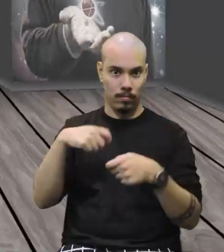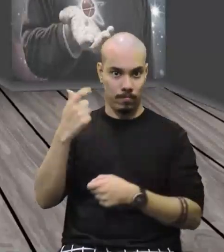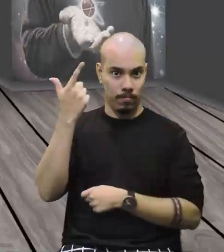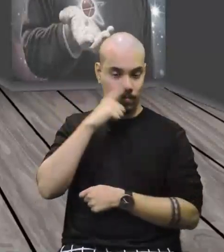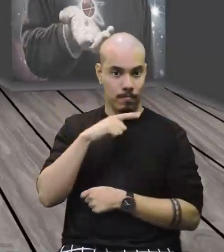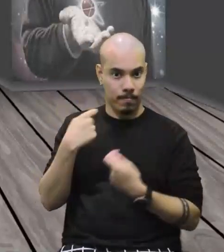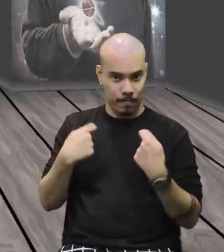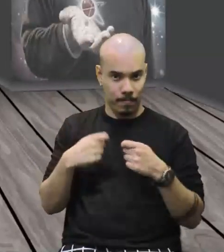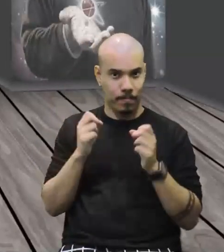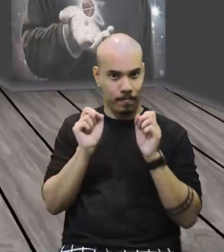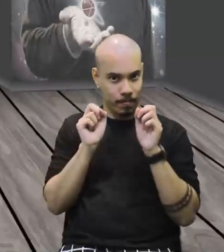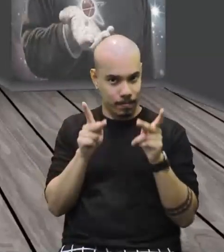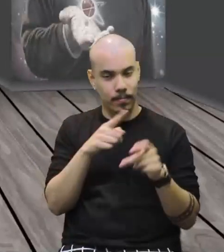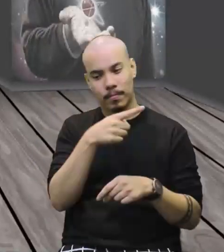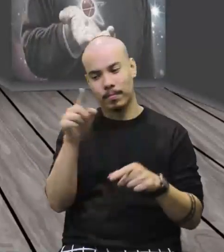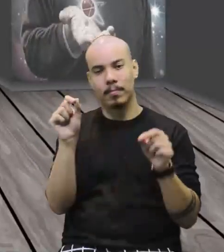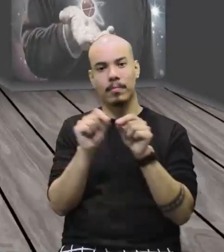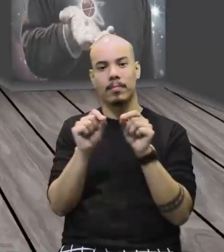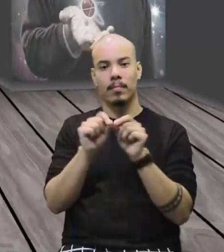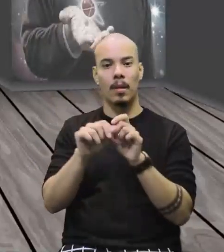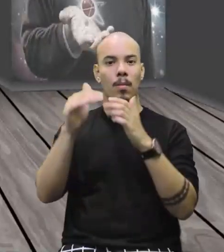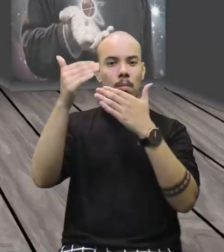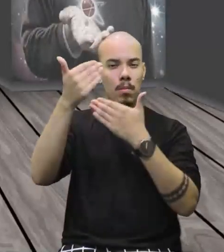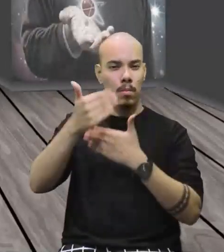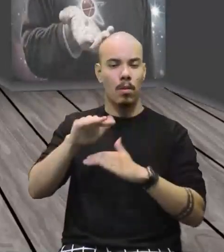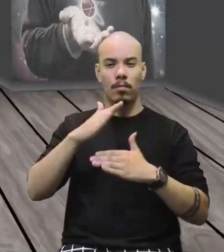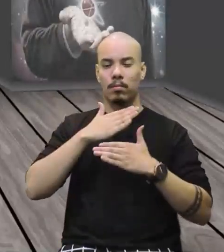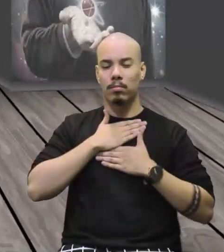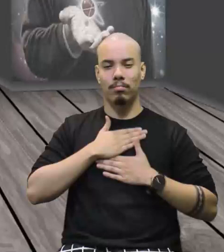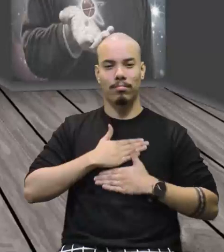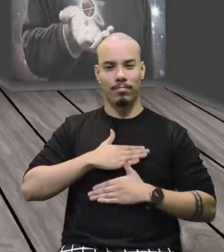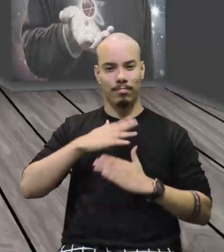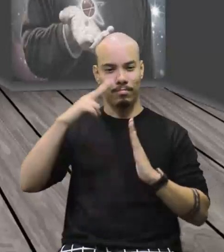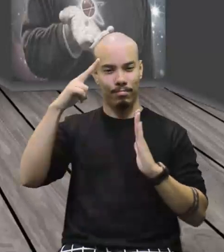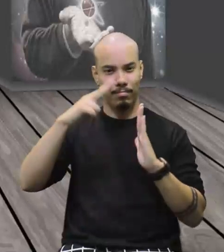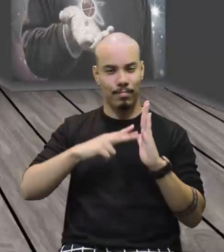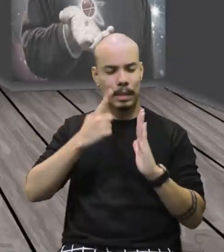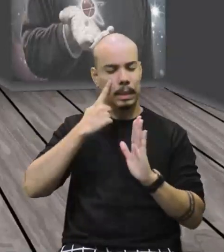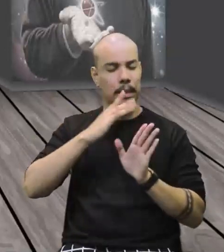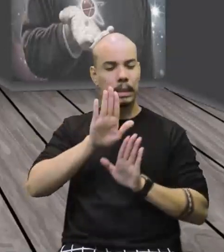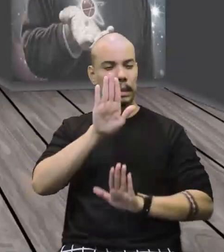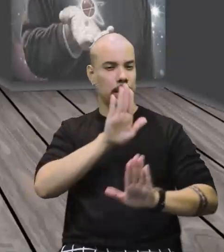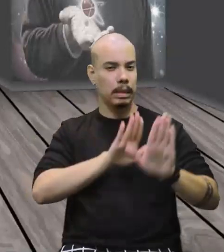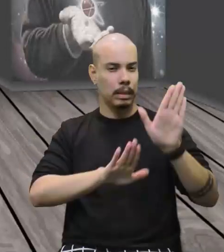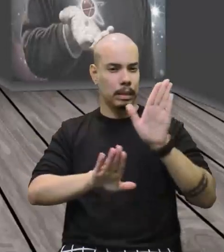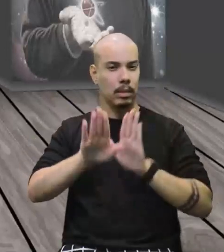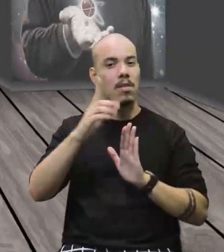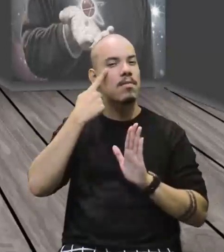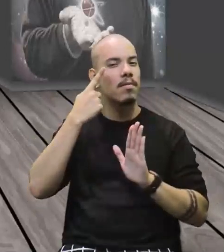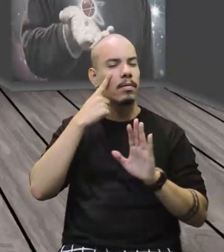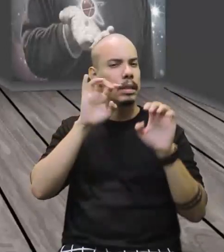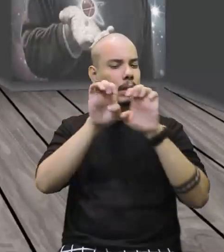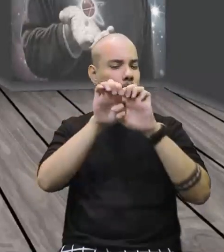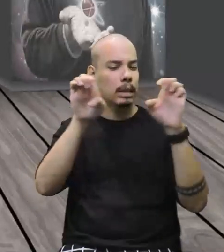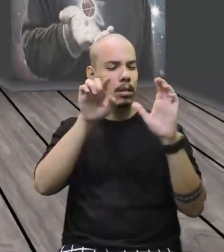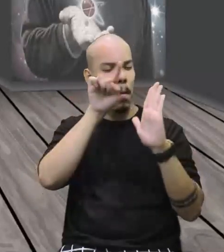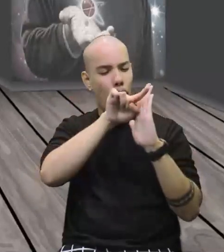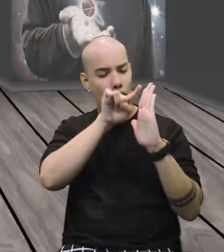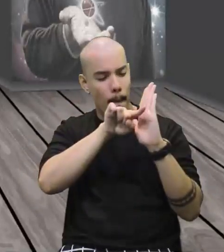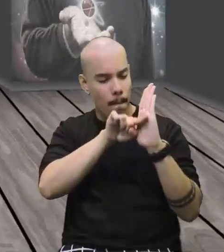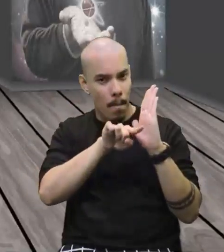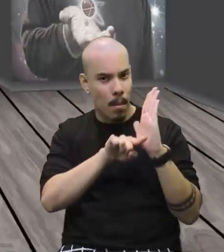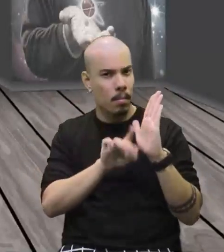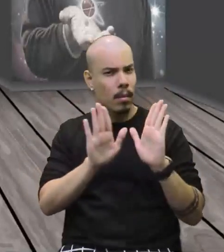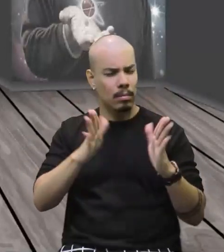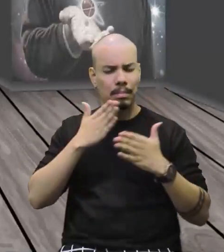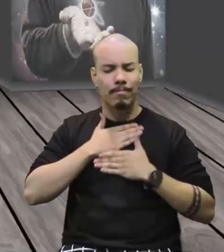aí, beleza? Vão lá, façam a prova com calma, leiam com cuidado, olhem as equações, montem direitinho,